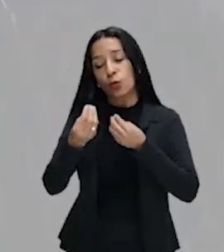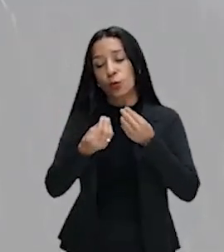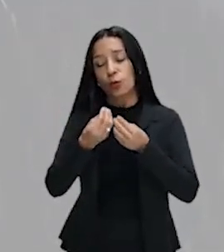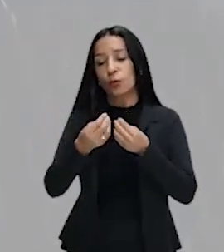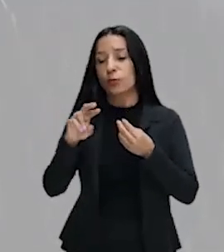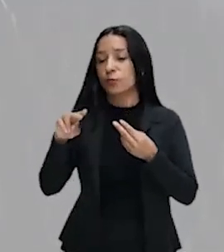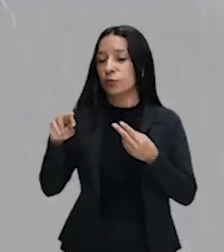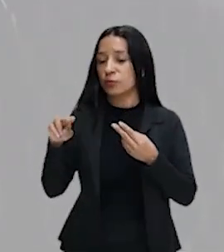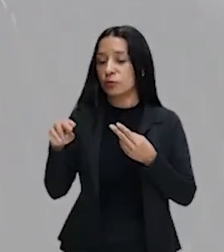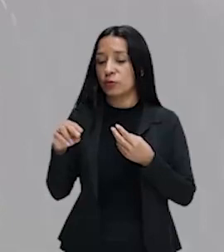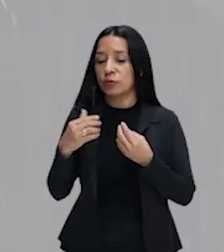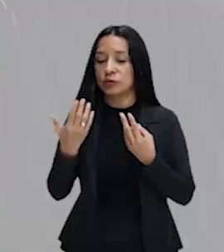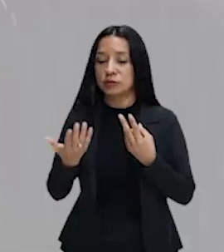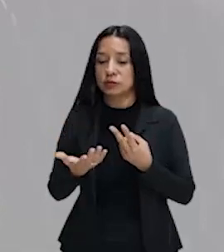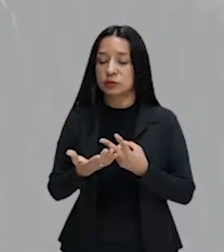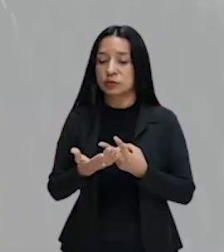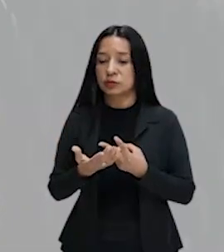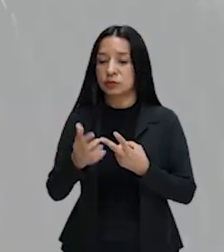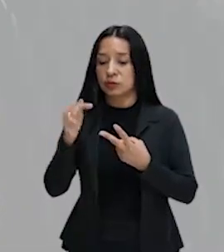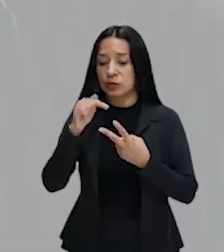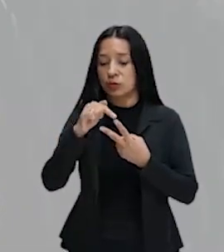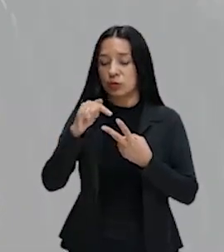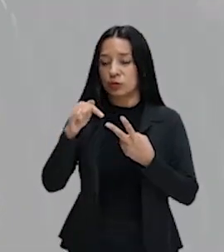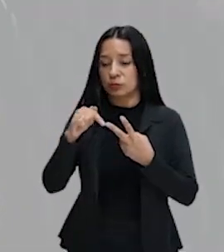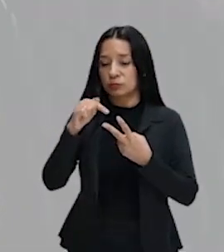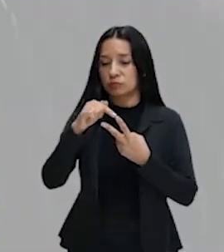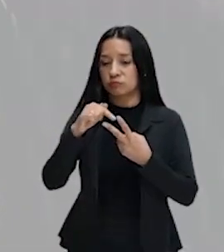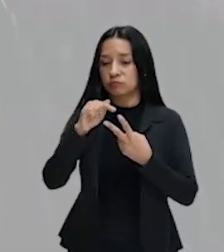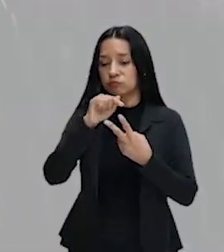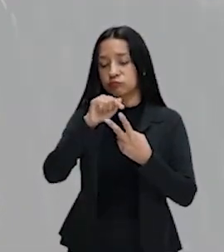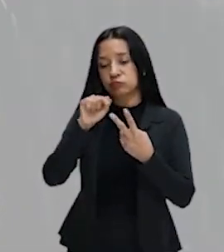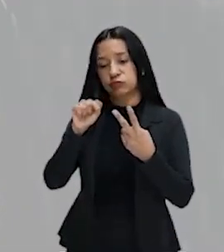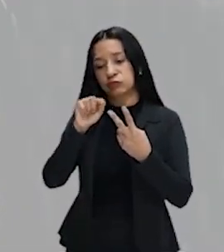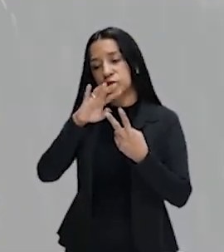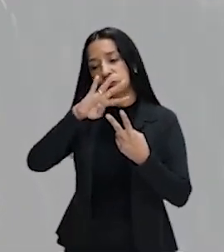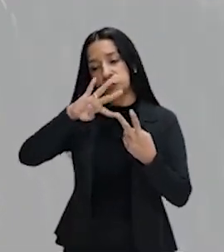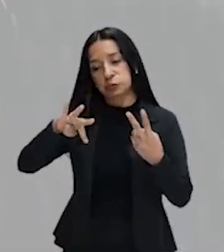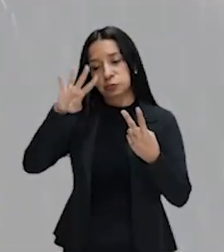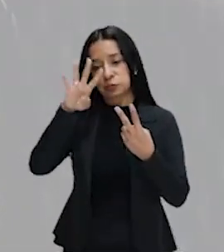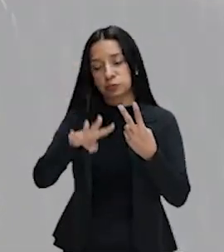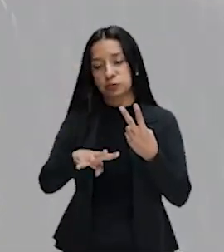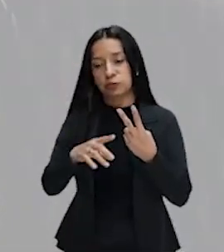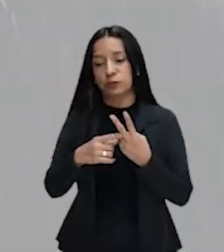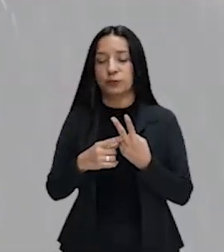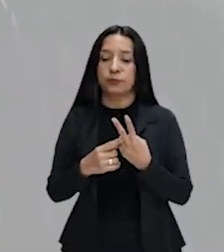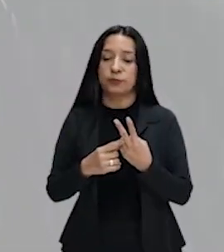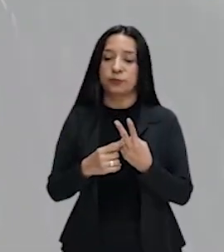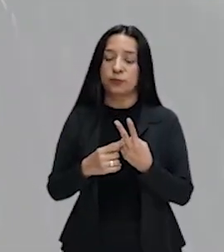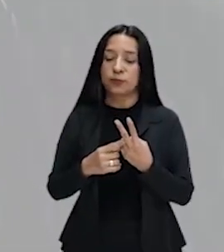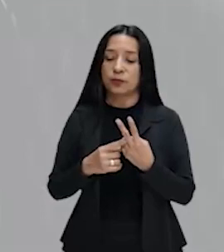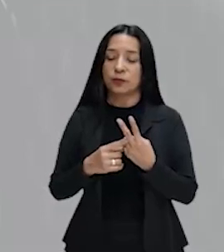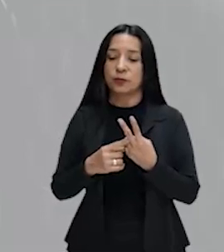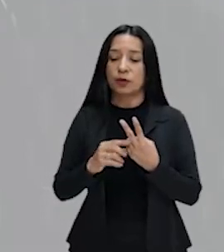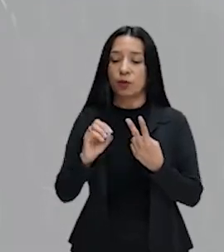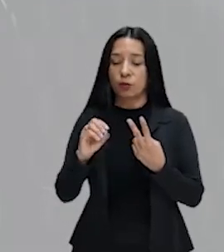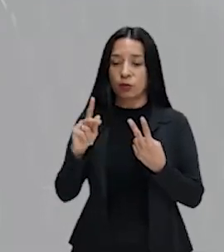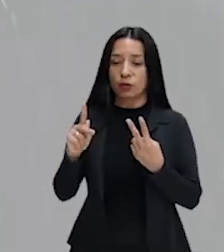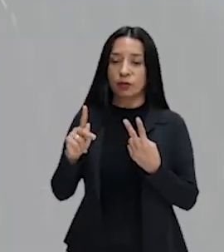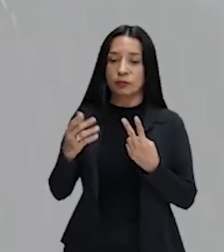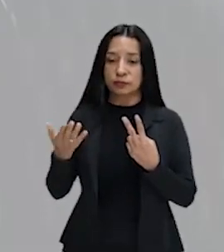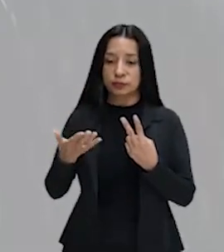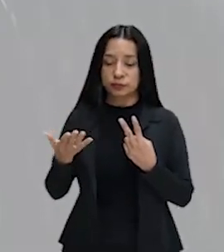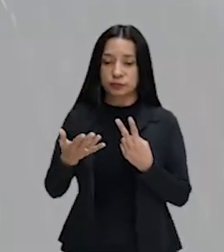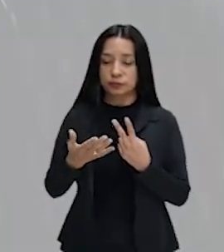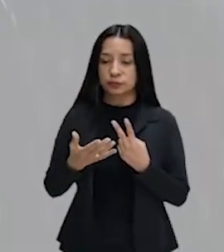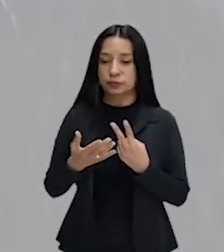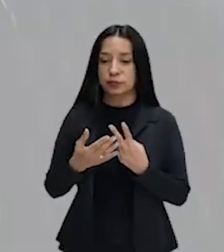São iguais, então os gametas que eu colocar aqui nessa linha serão iguais aos gametas que eu vou colocar nessa coluna, ok? Então vamos lá,